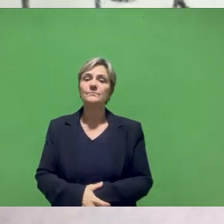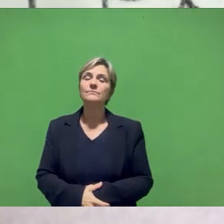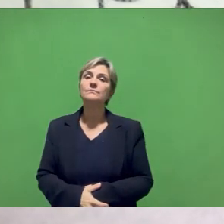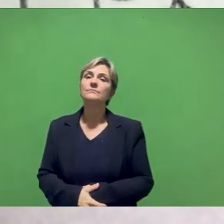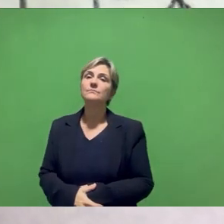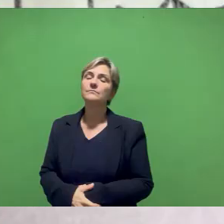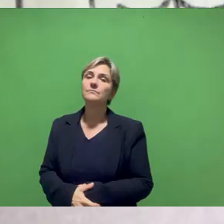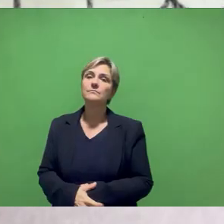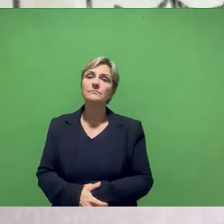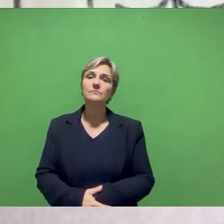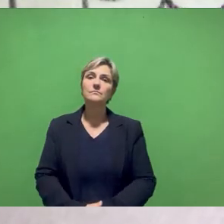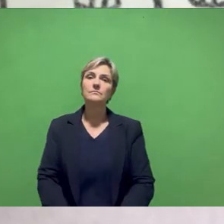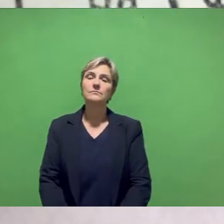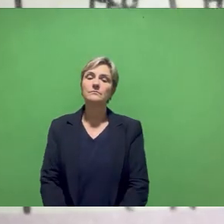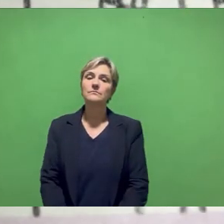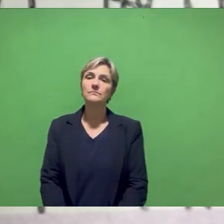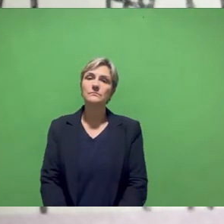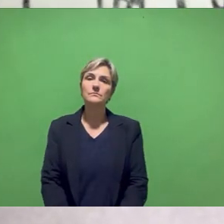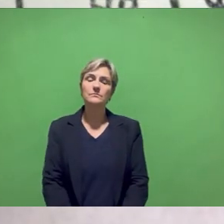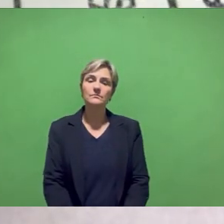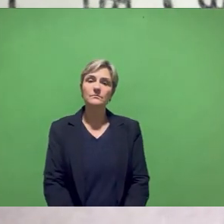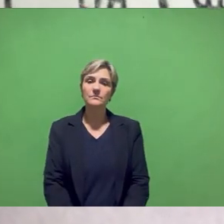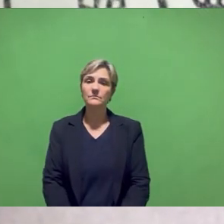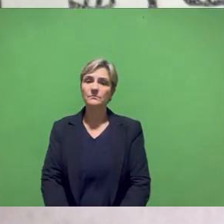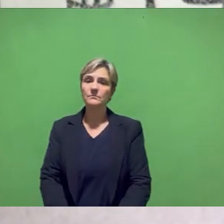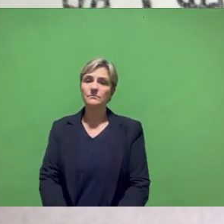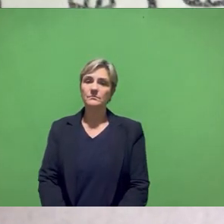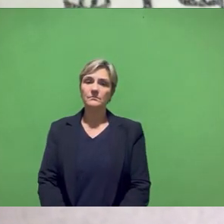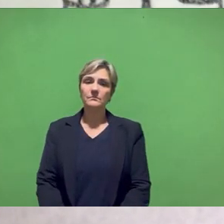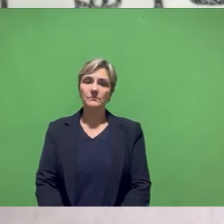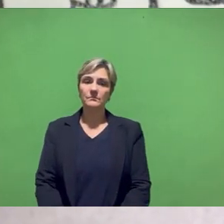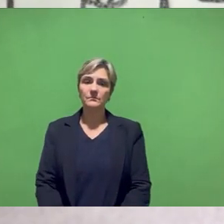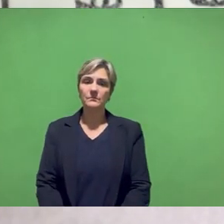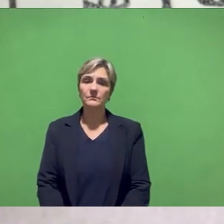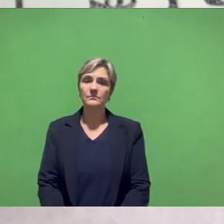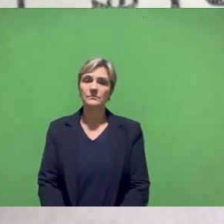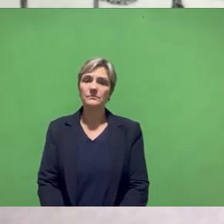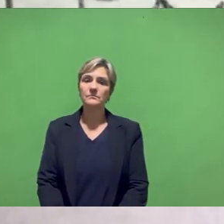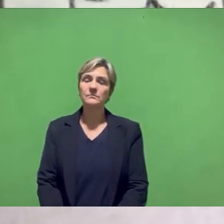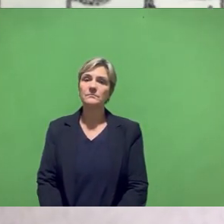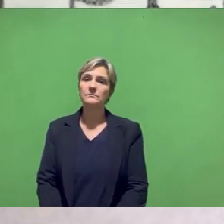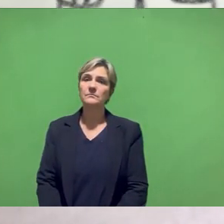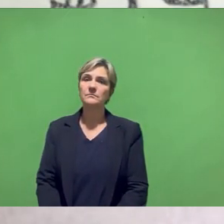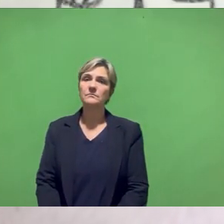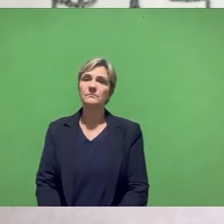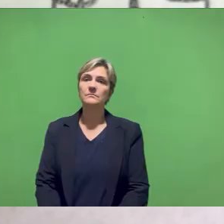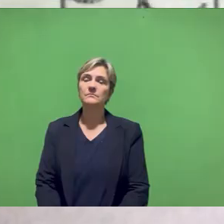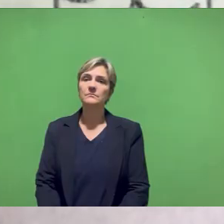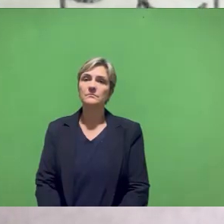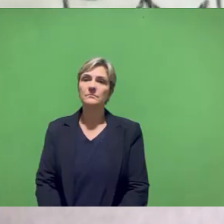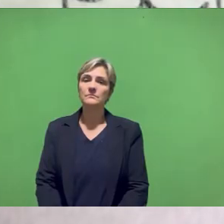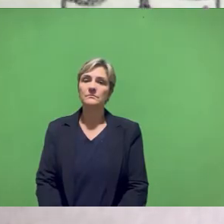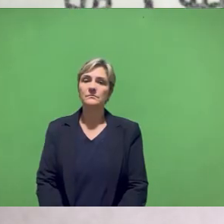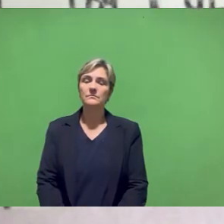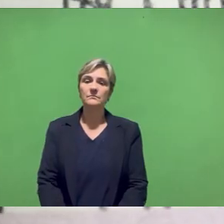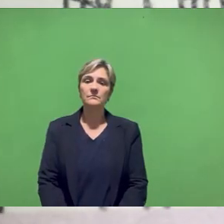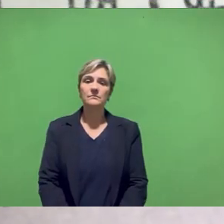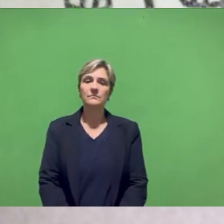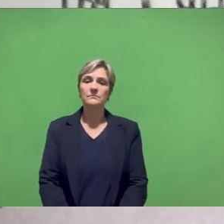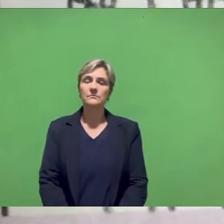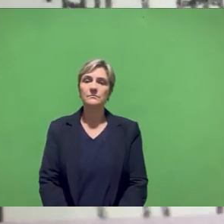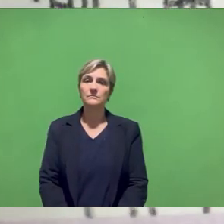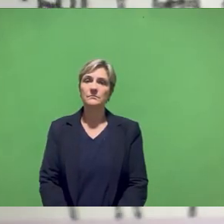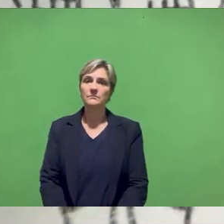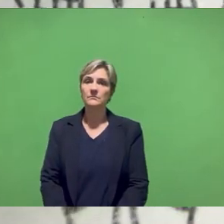Tá dando pra... Aqui, ó, uma cruz e essa parte superior externa é